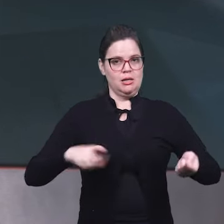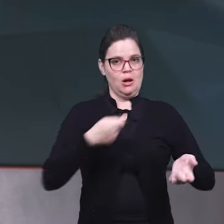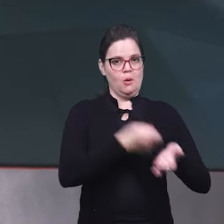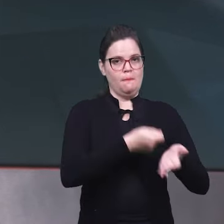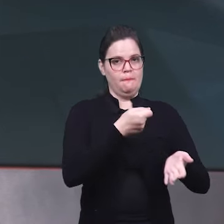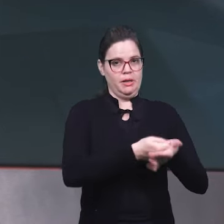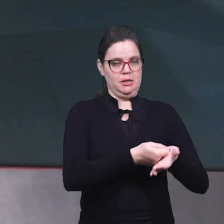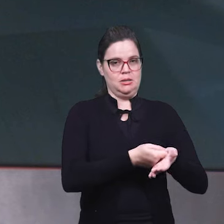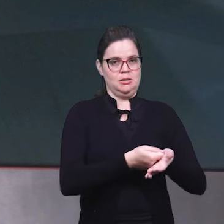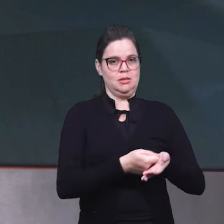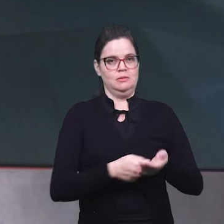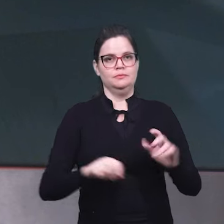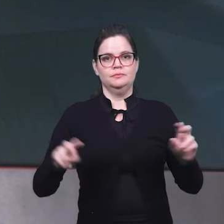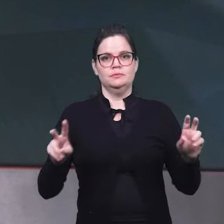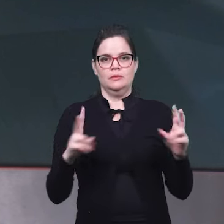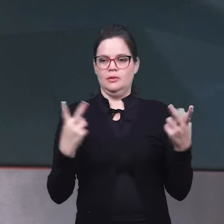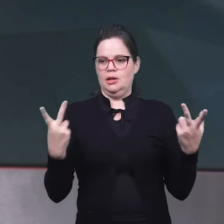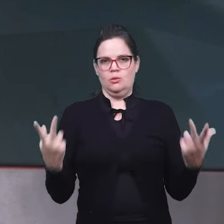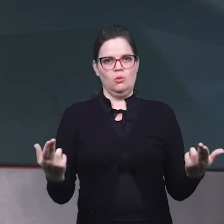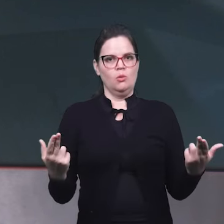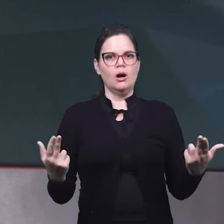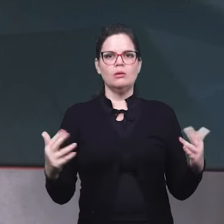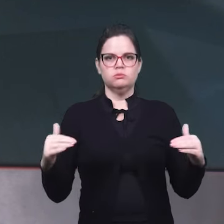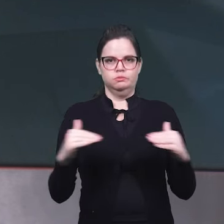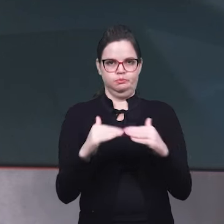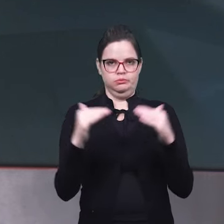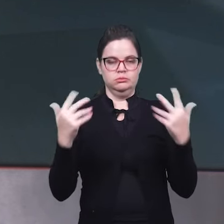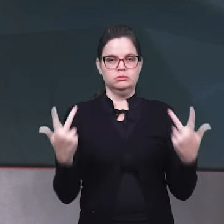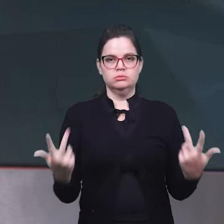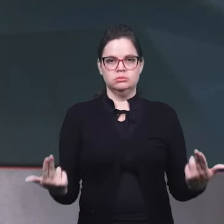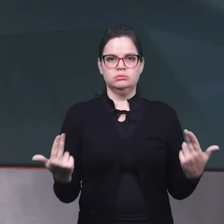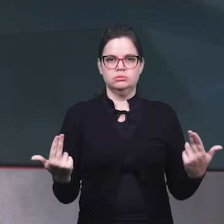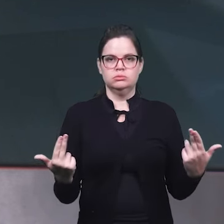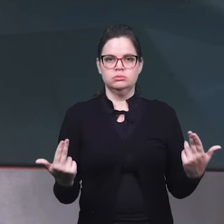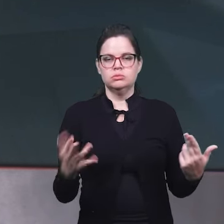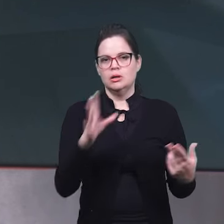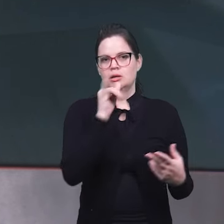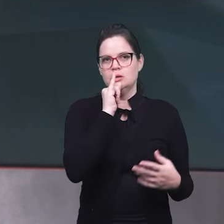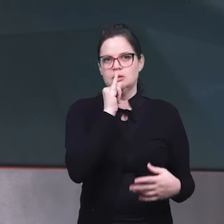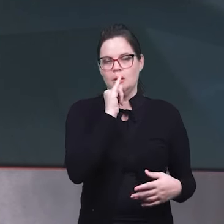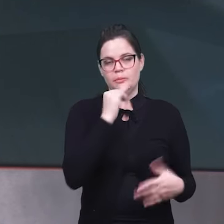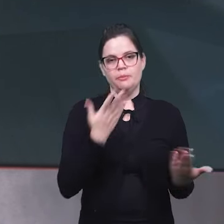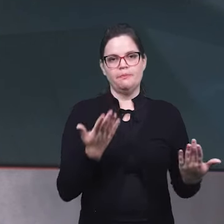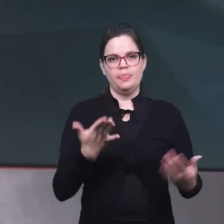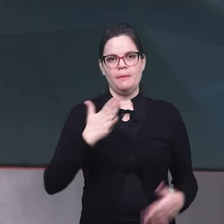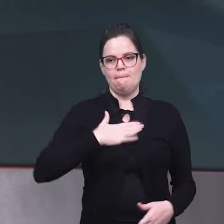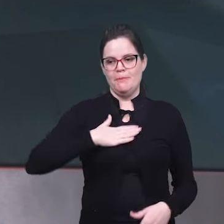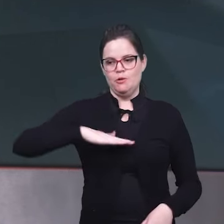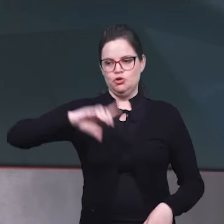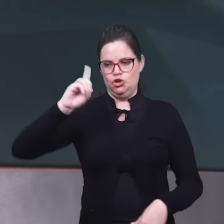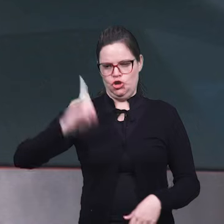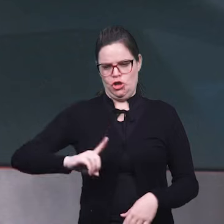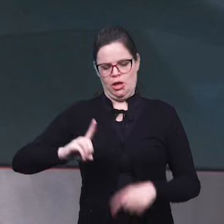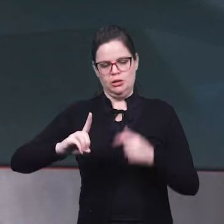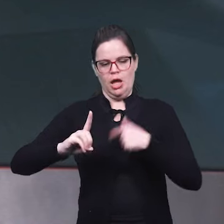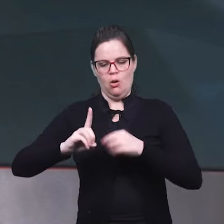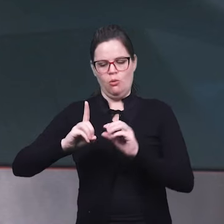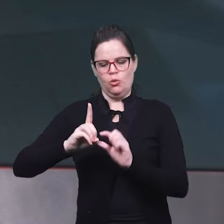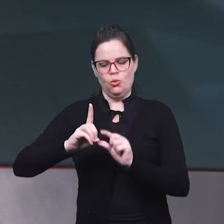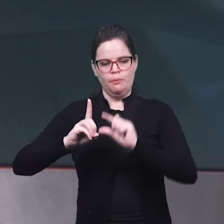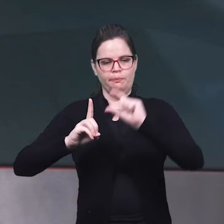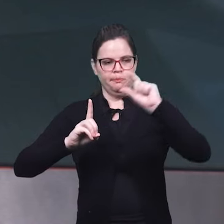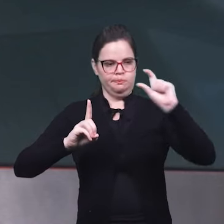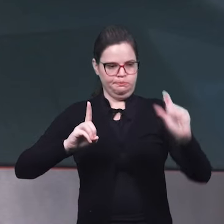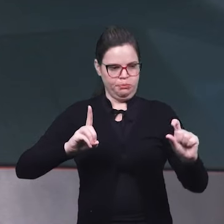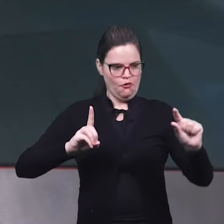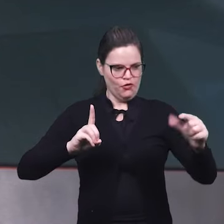obrigação em valores iguais, Então, o valor do meu direito que dispus do dinheiro é